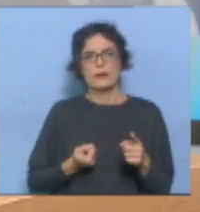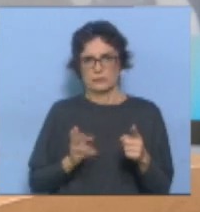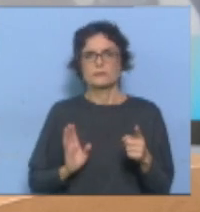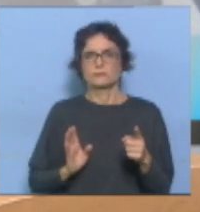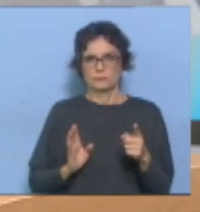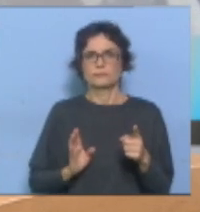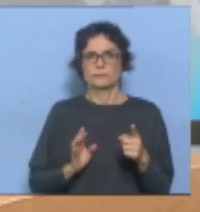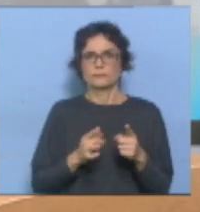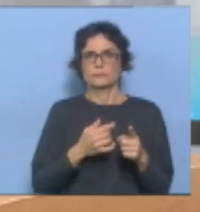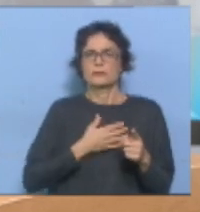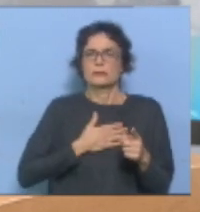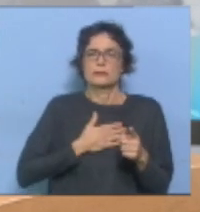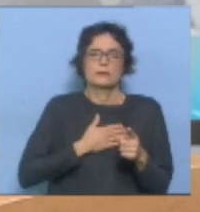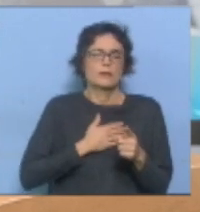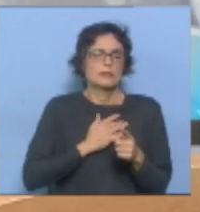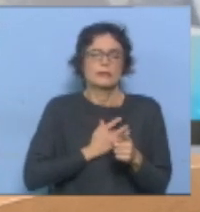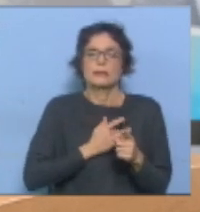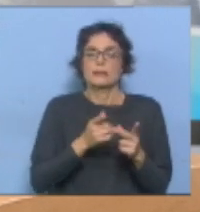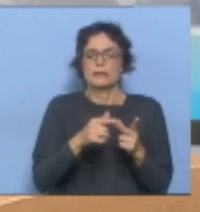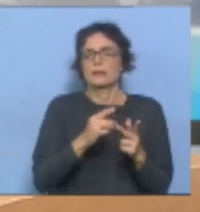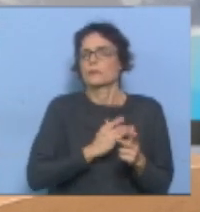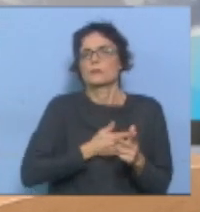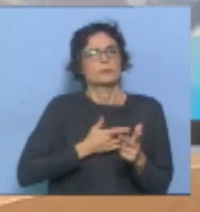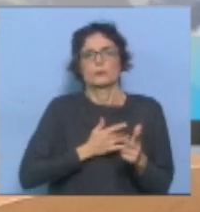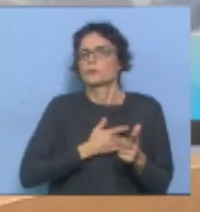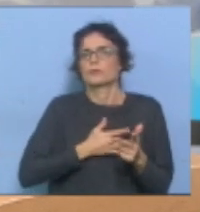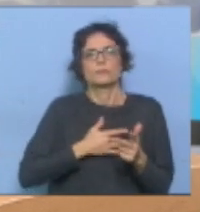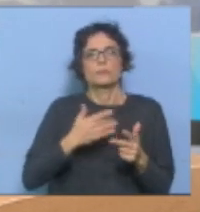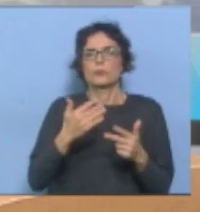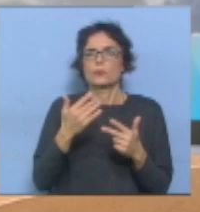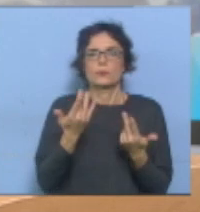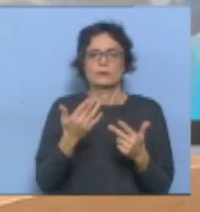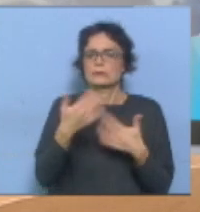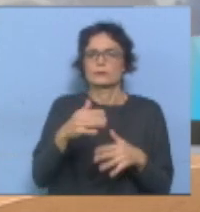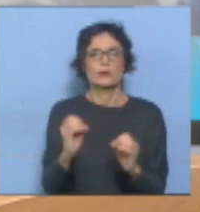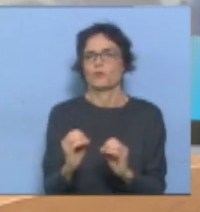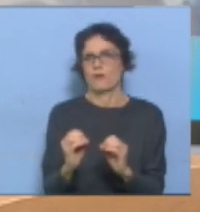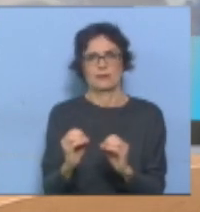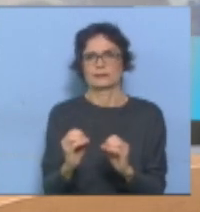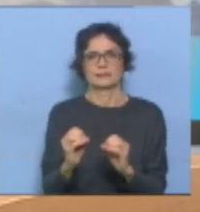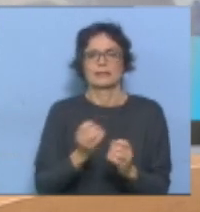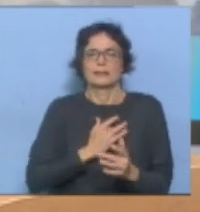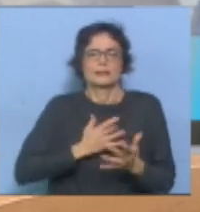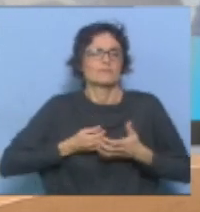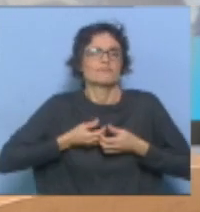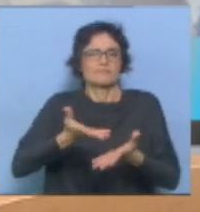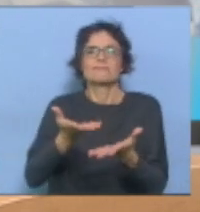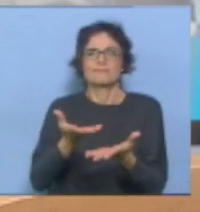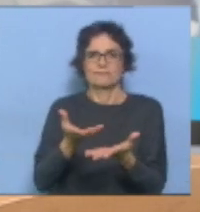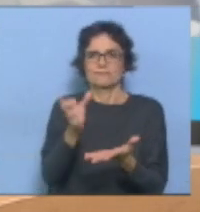e de facto este amor incondicional, esta disponibilidade para a relação afetiva